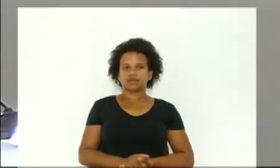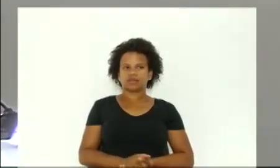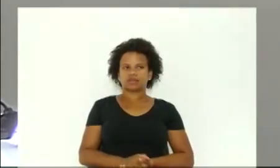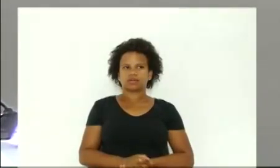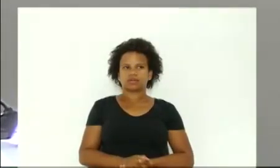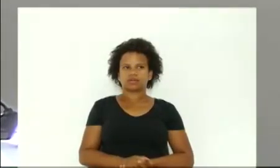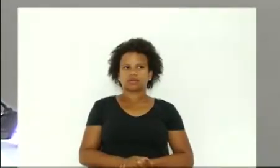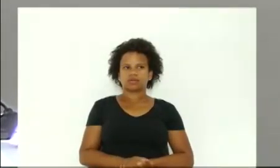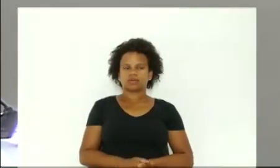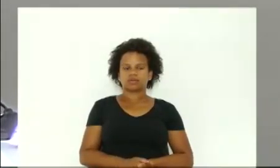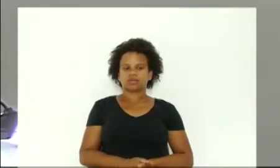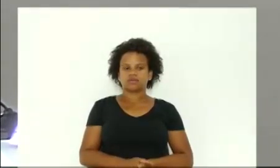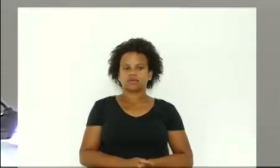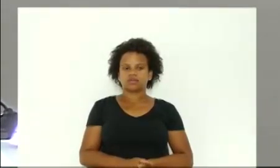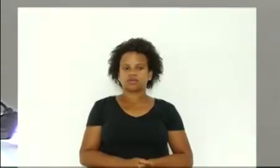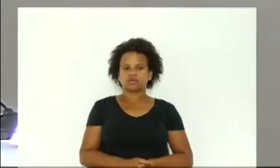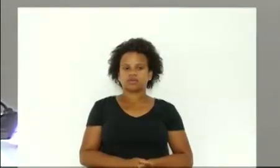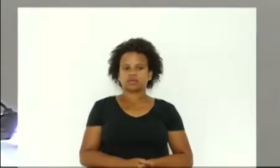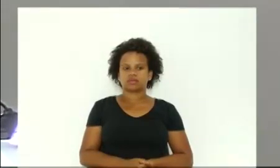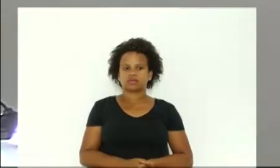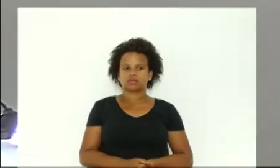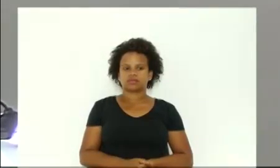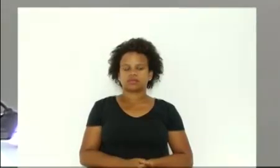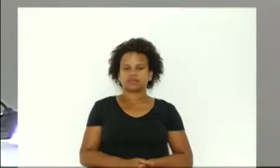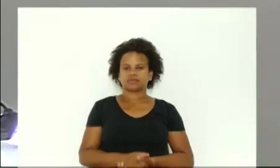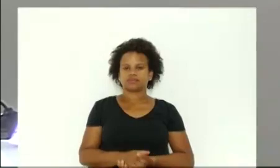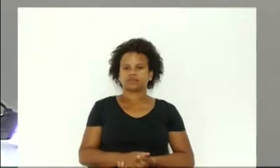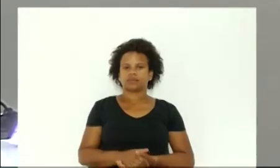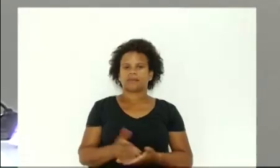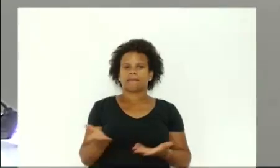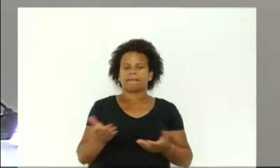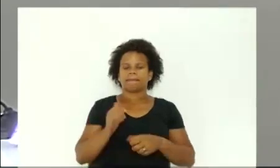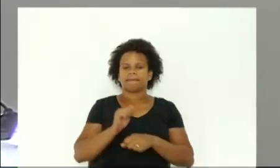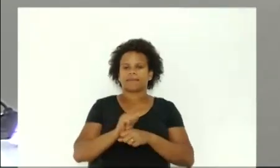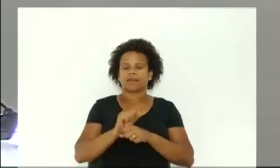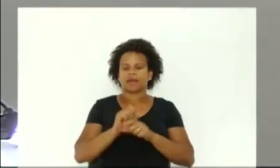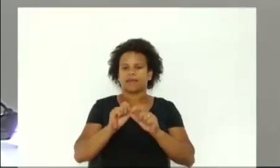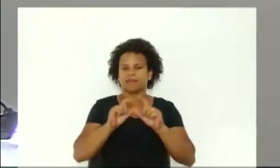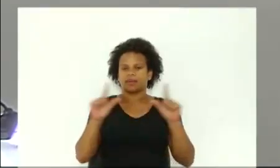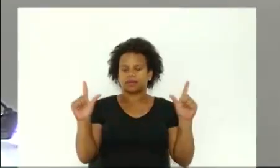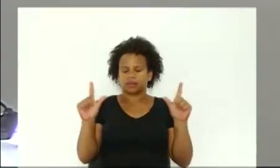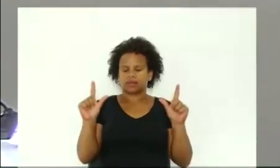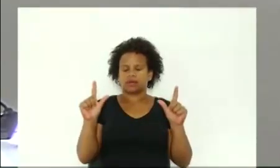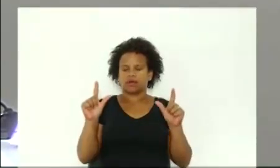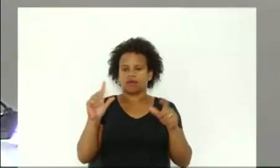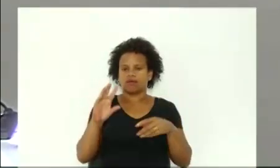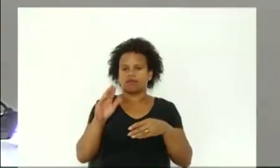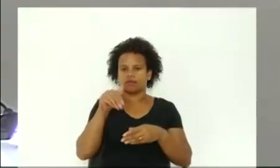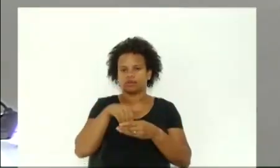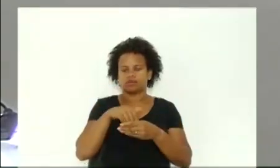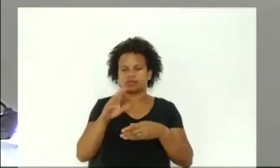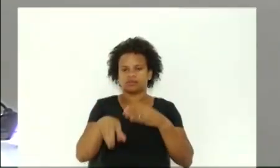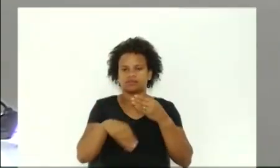aguardar a abertura do painel para a votação da emenda. Vamos aguardar a abertura do painel para a votação da emenda.